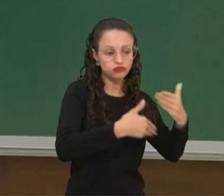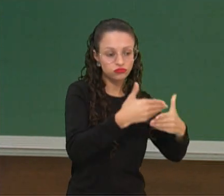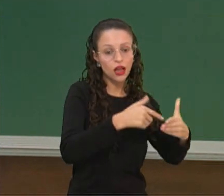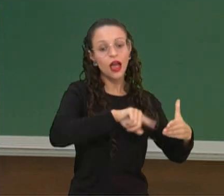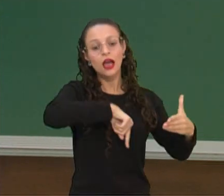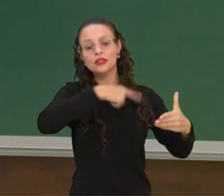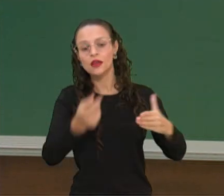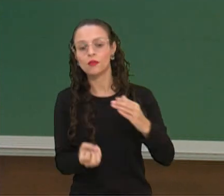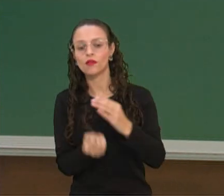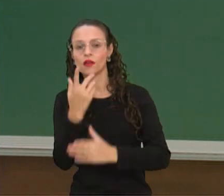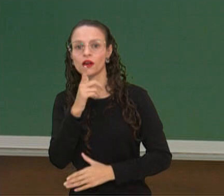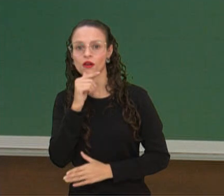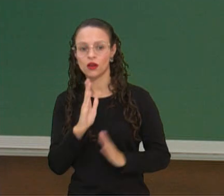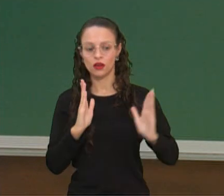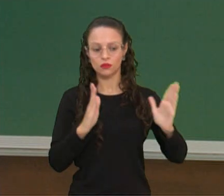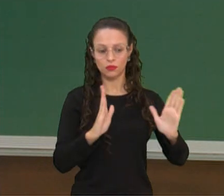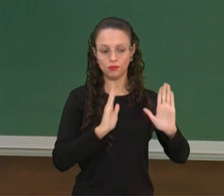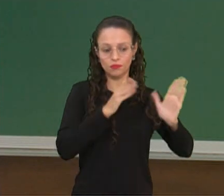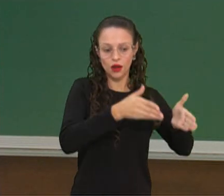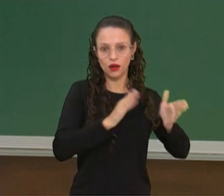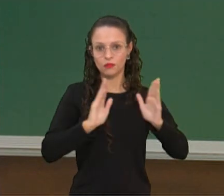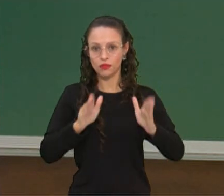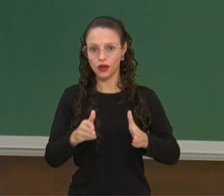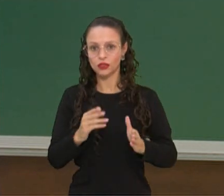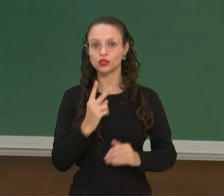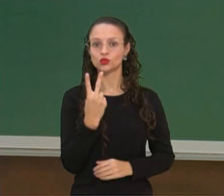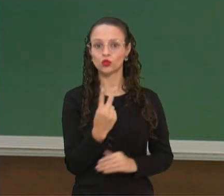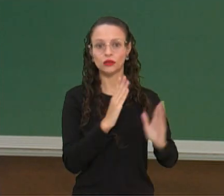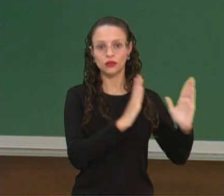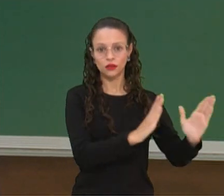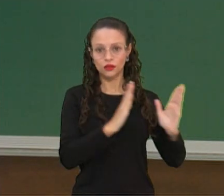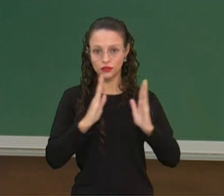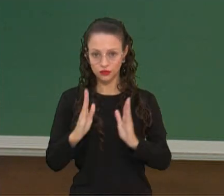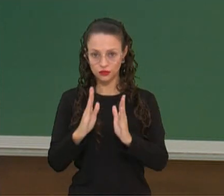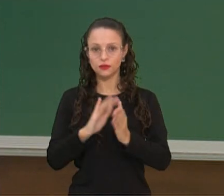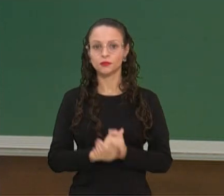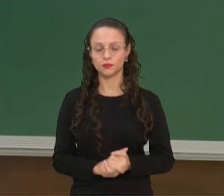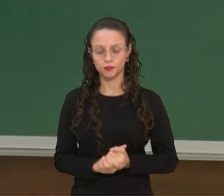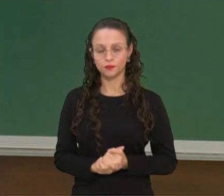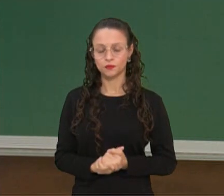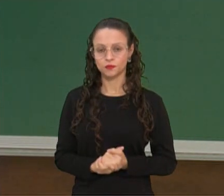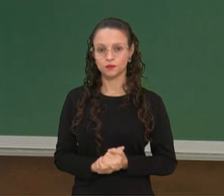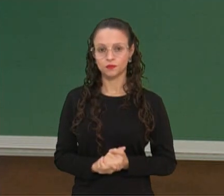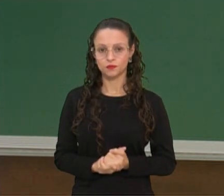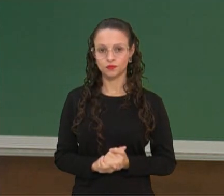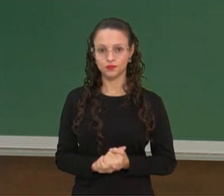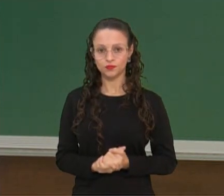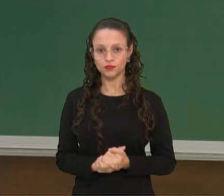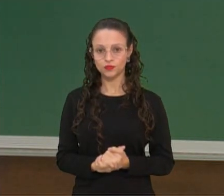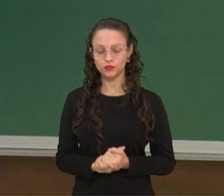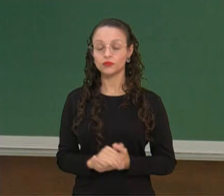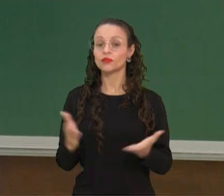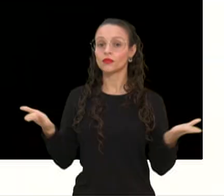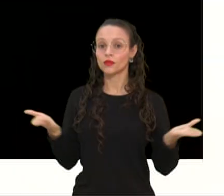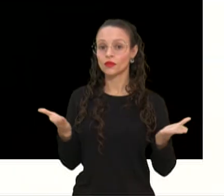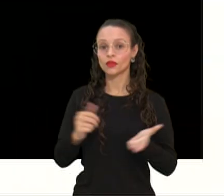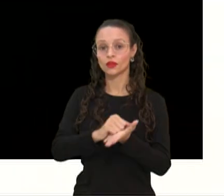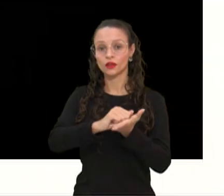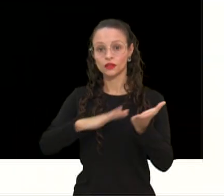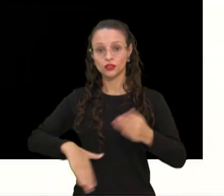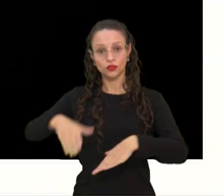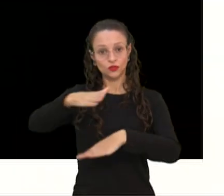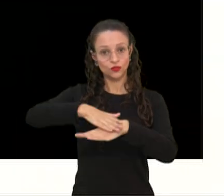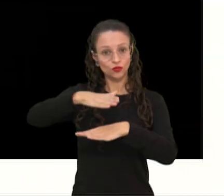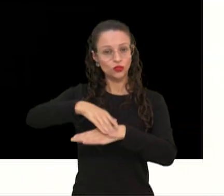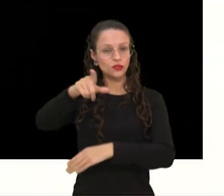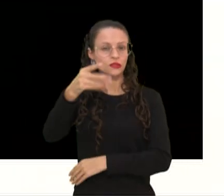etapas acontecendo quando eu tenho ácidos ou bases fracas na minha situação aqui da neutralização. Agora, um exercício para